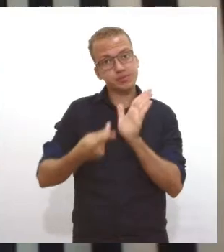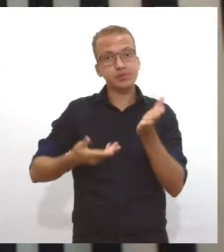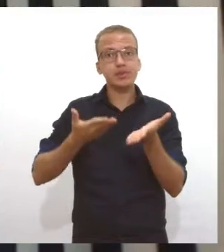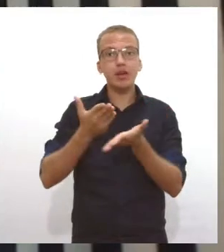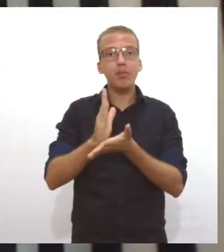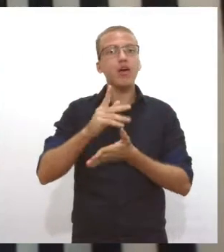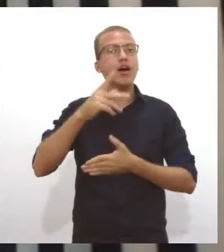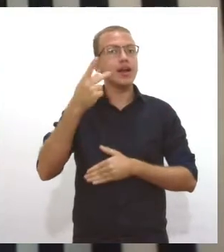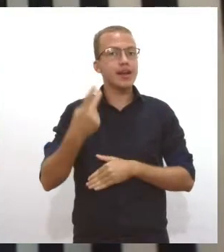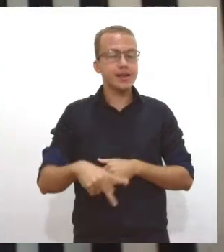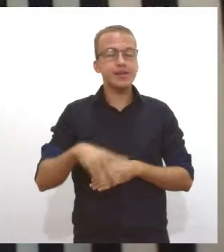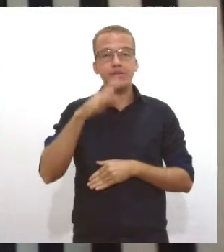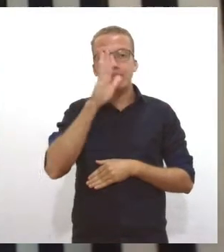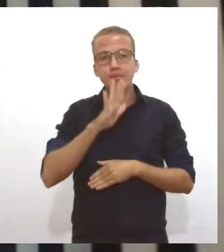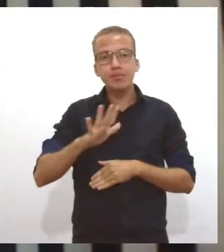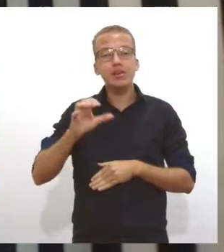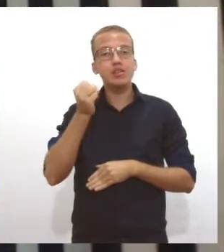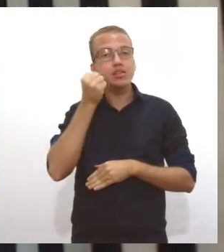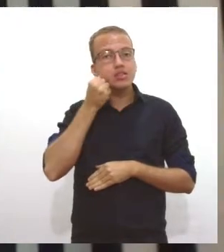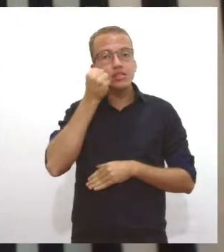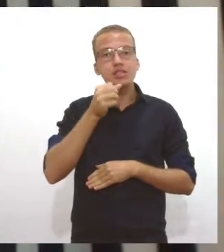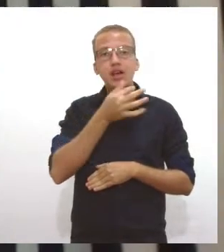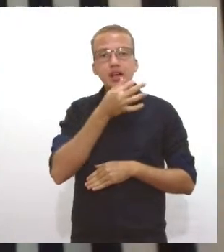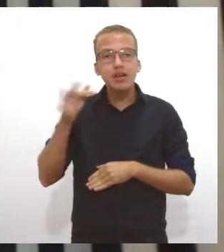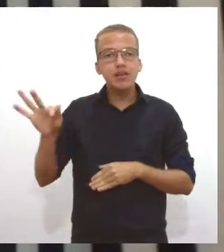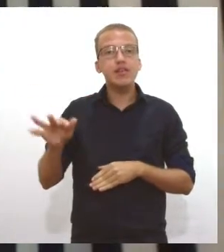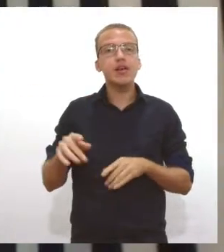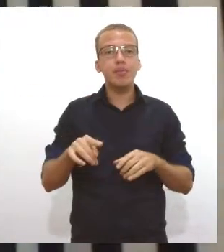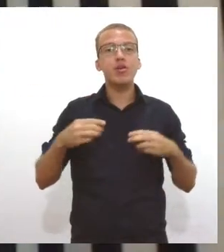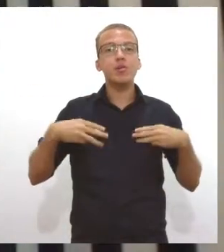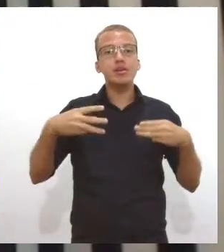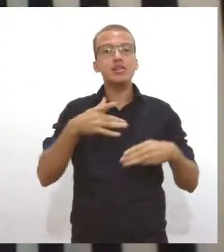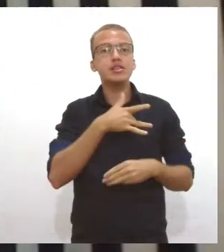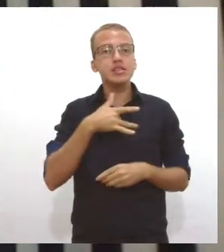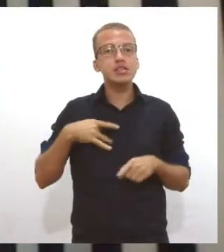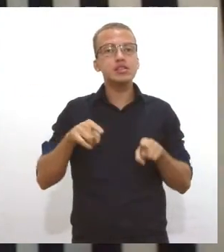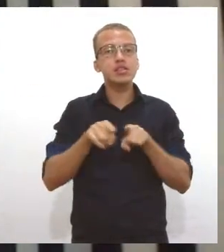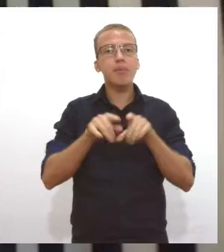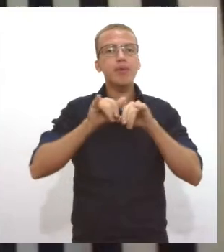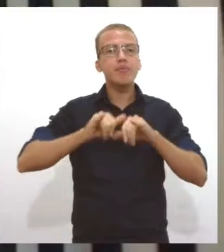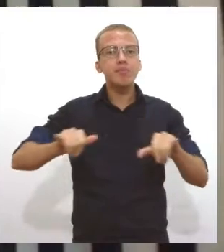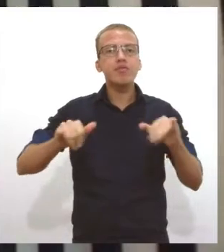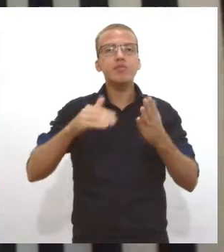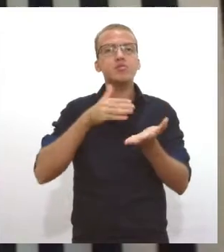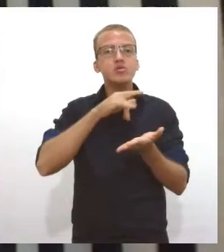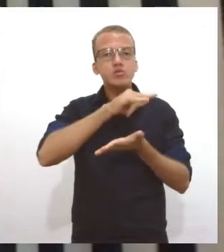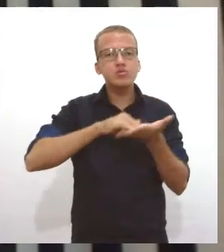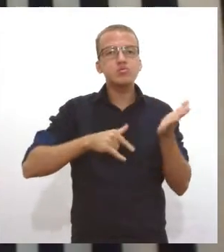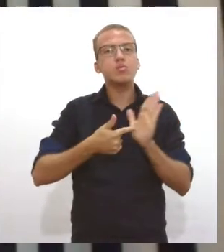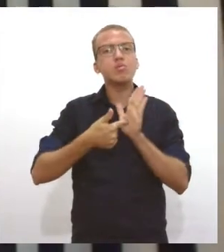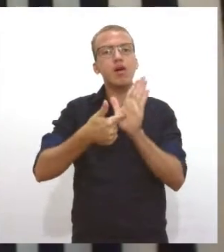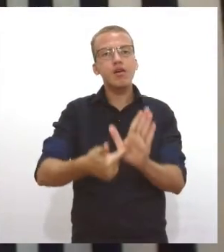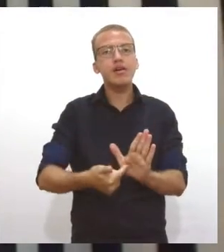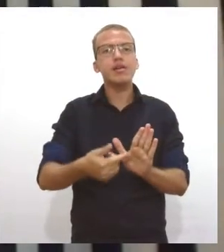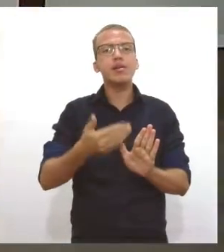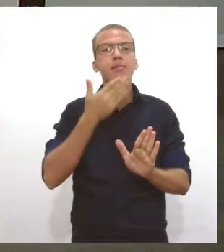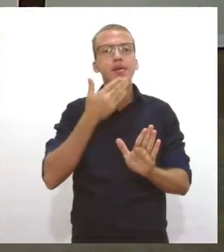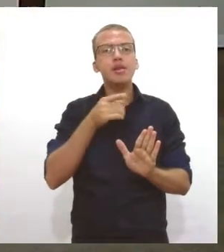passada soltou nota chamou a atenção o pedido para que as mulheres a dia a sua gravidez